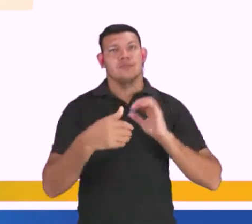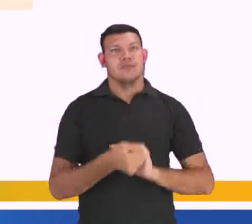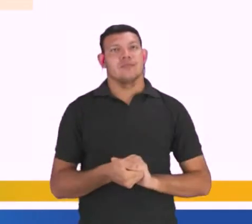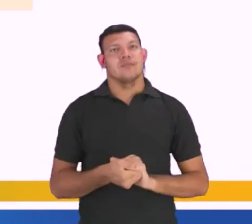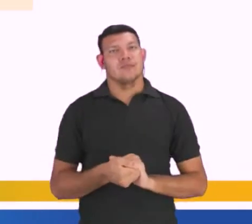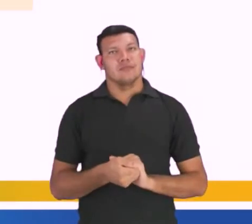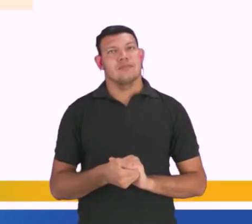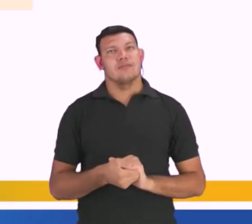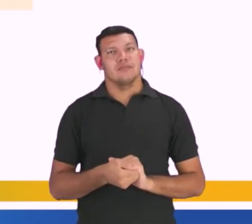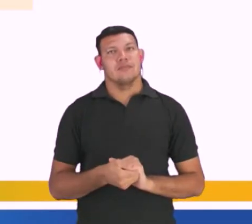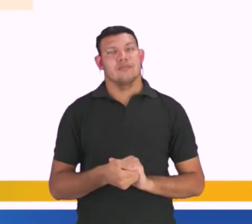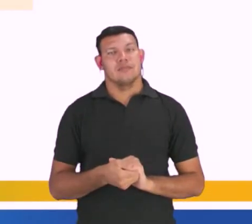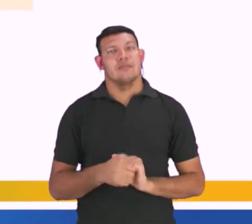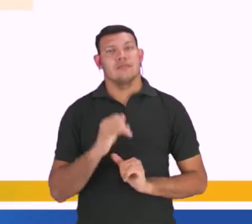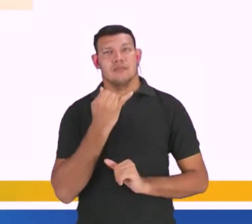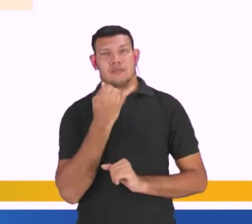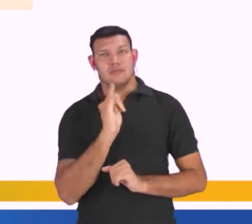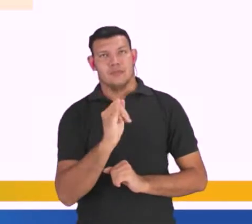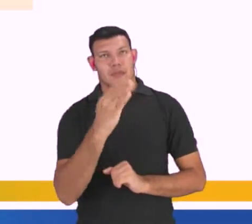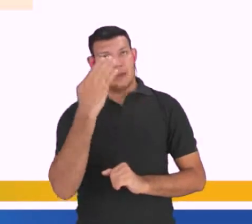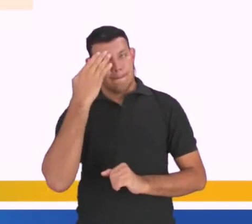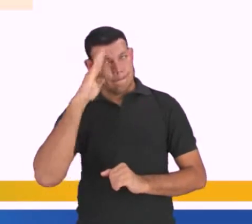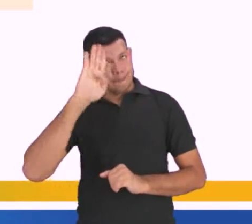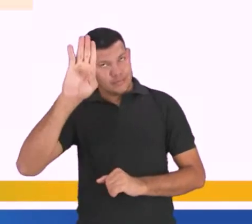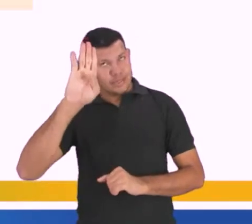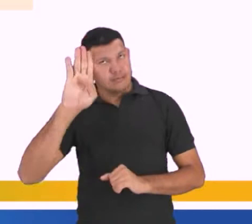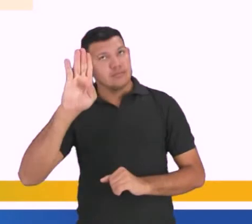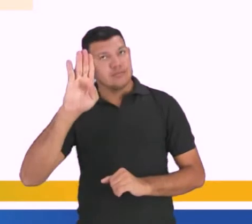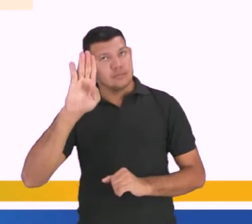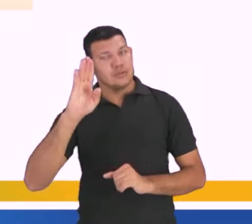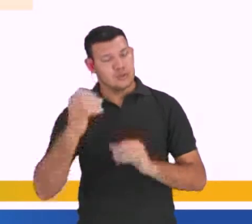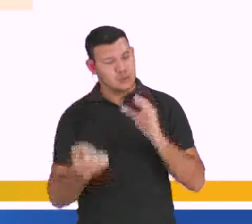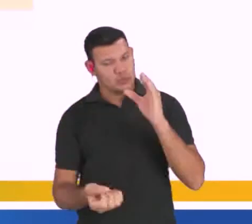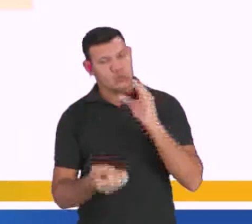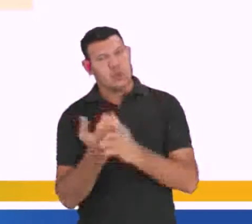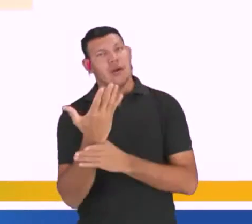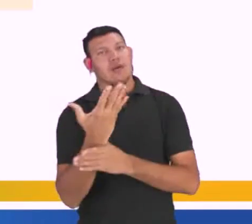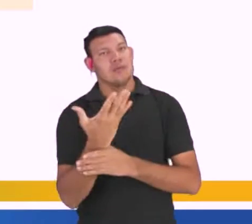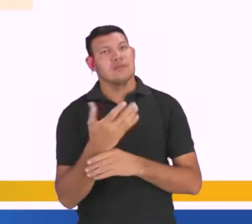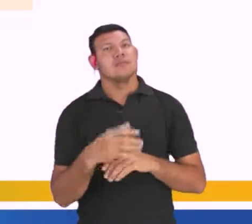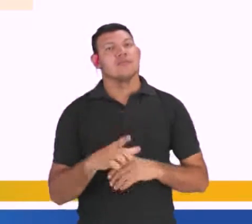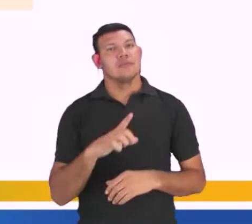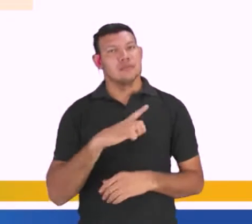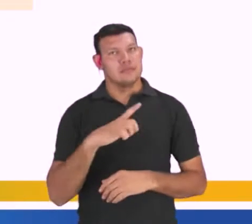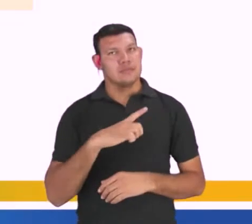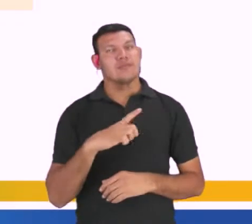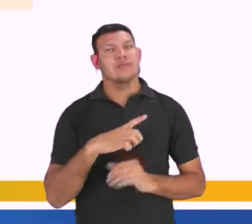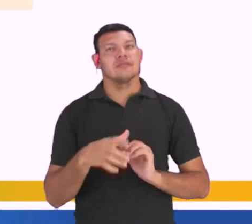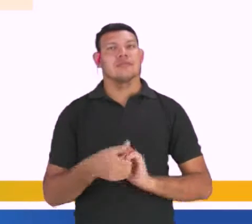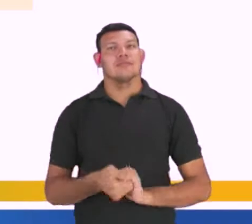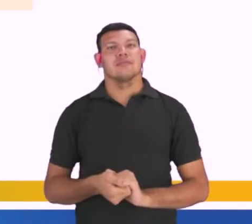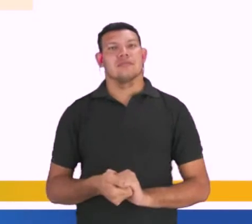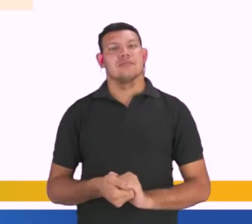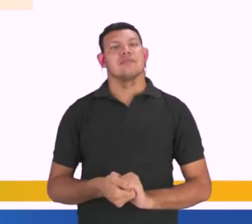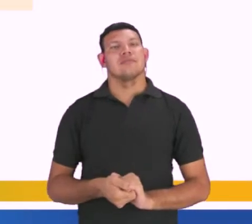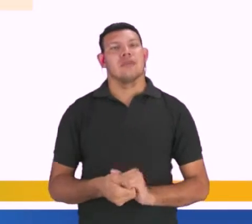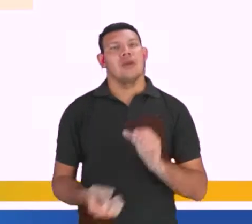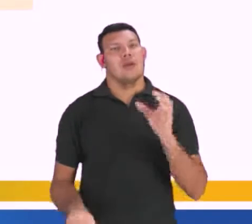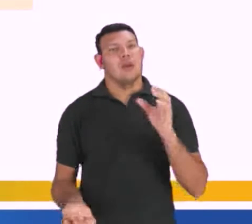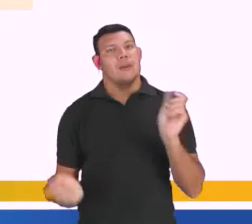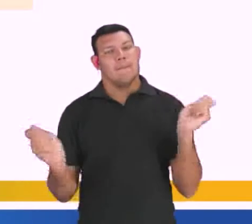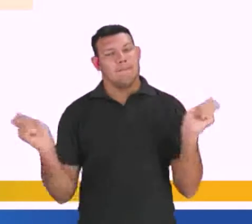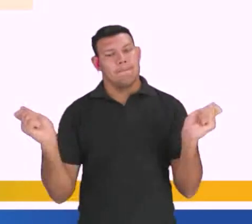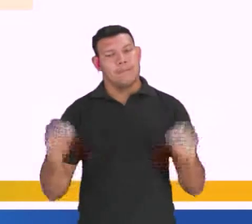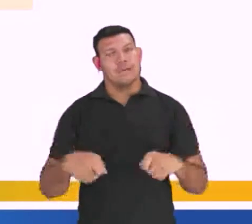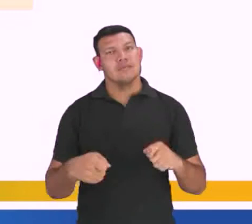carboidratos. Carboidratos é a função energética. Lembra que os carboidratos, eles têm a capacidade de gerar